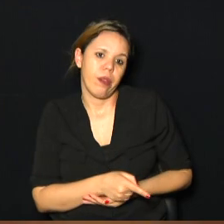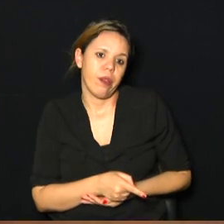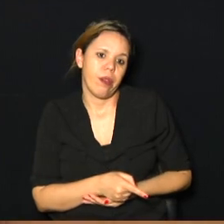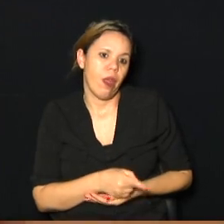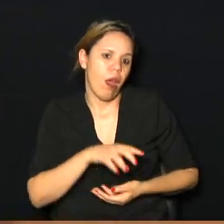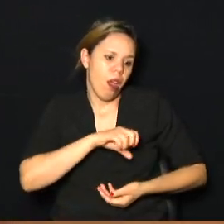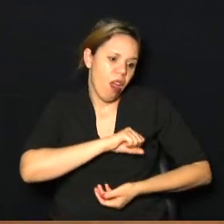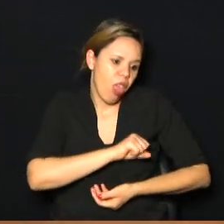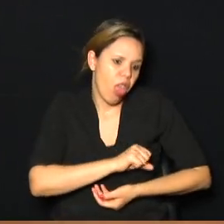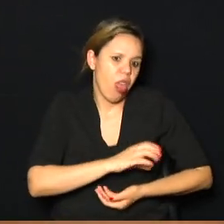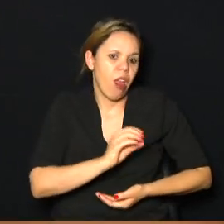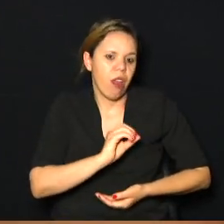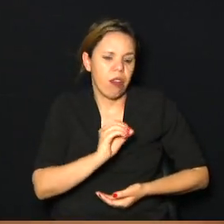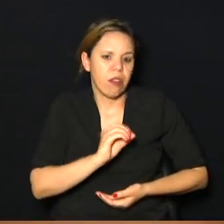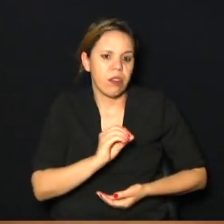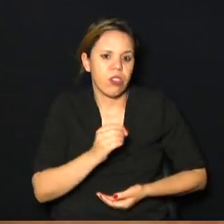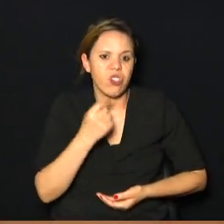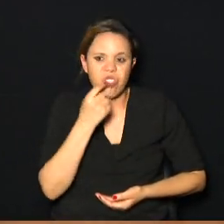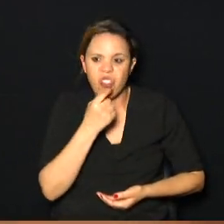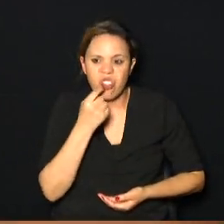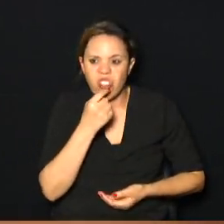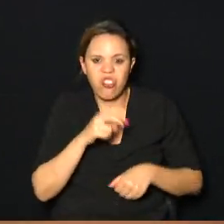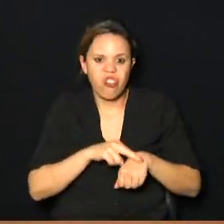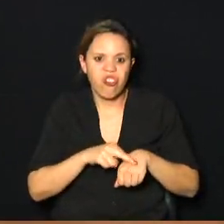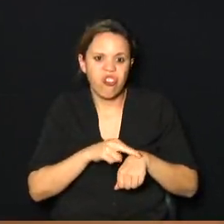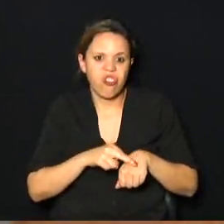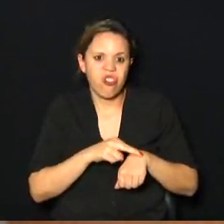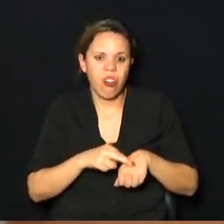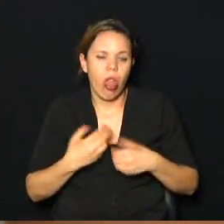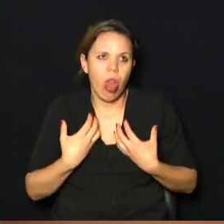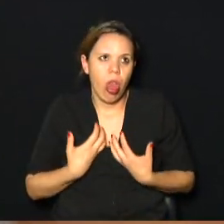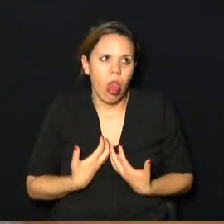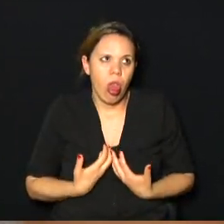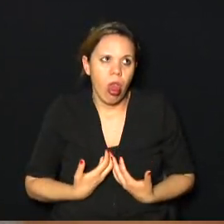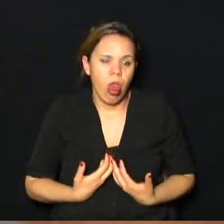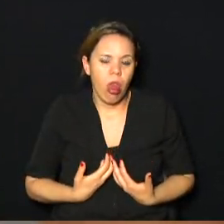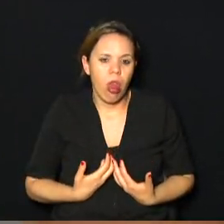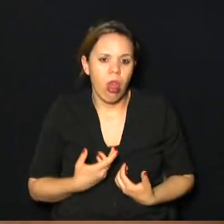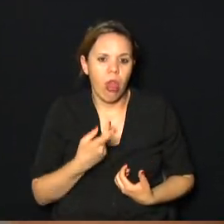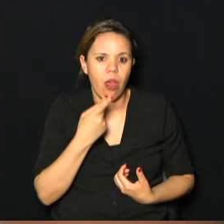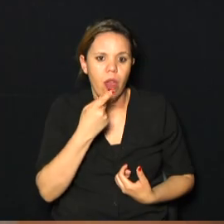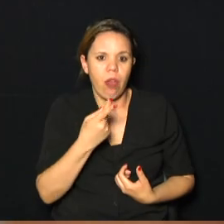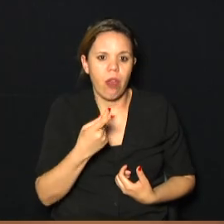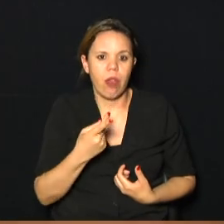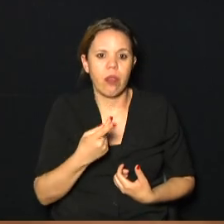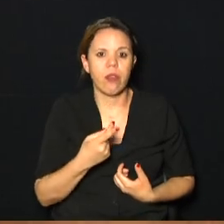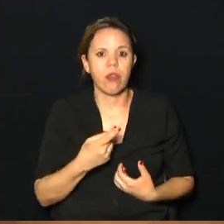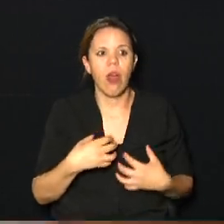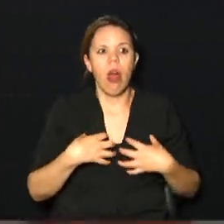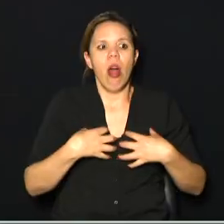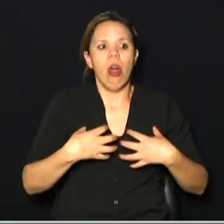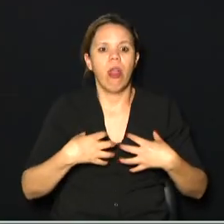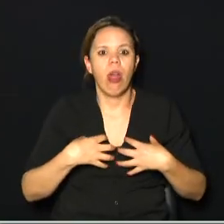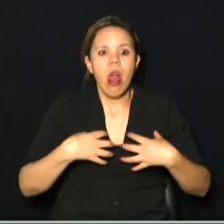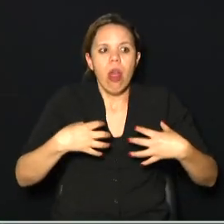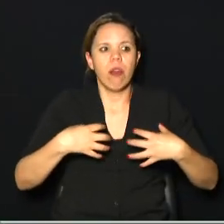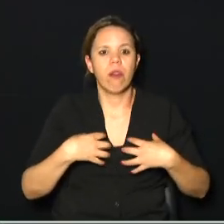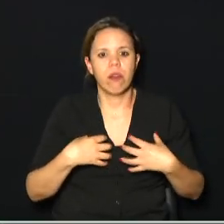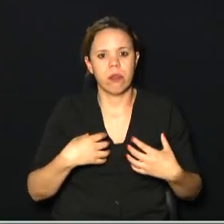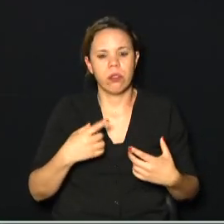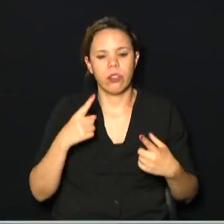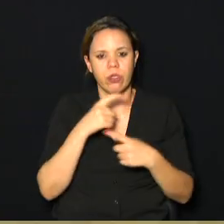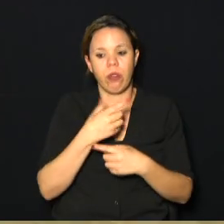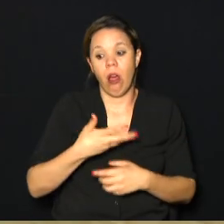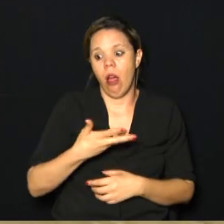tá mamando, tá ficando com a boquinha roxinha, tá cansado, que a gente fala, né? Puxa as costelinhas. Aí Tem são aquela critérios de respiração gravidez.